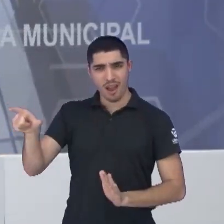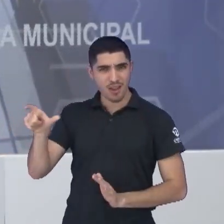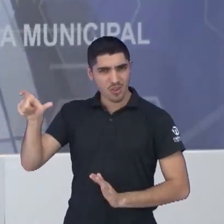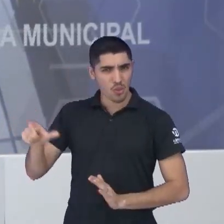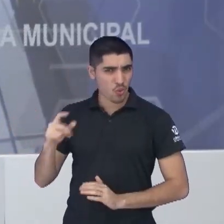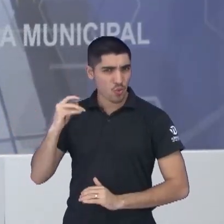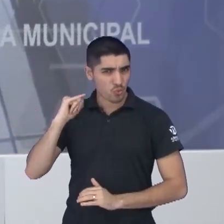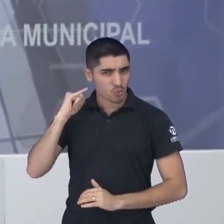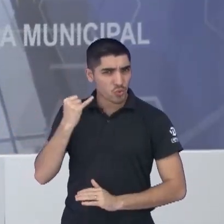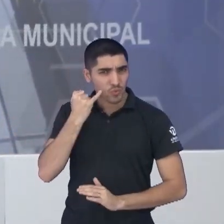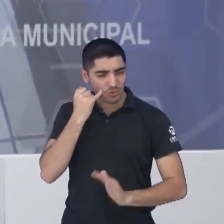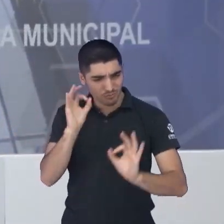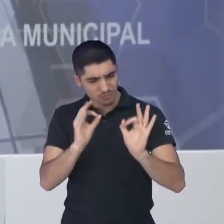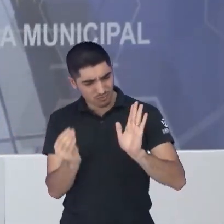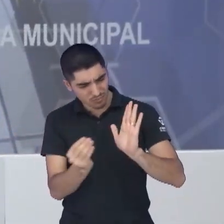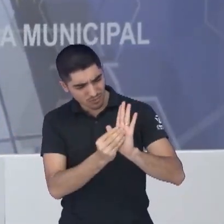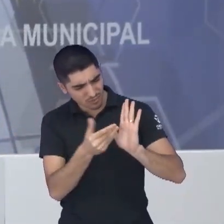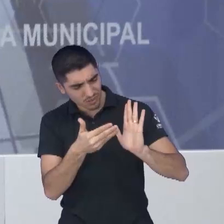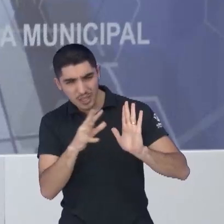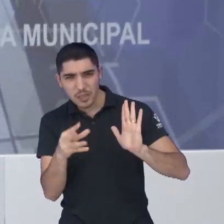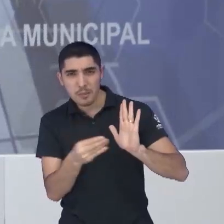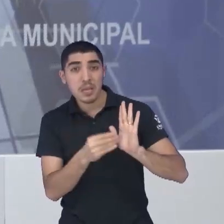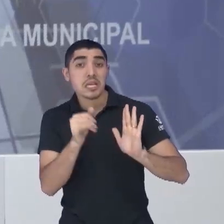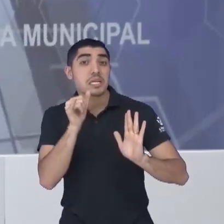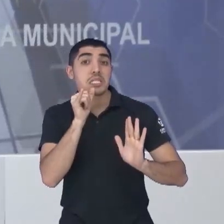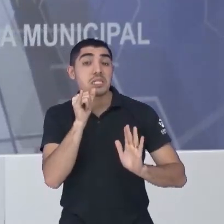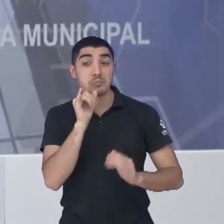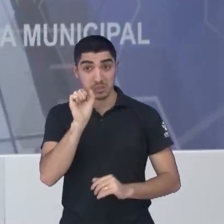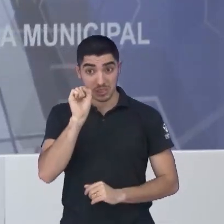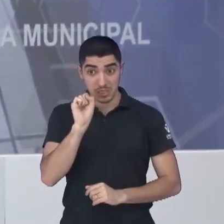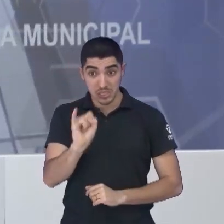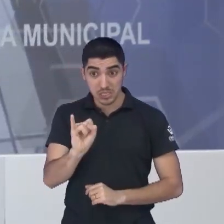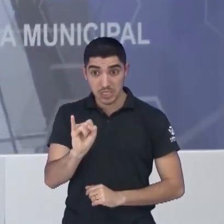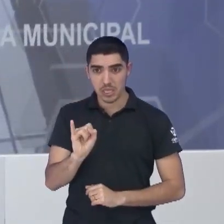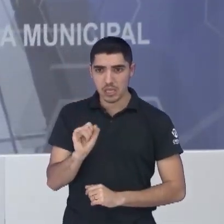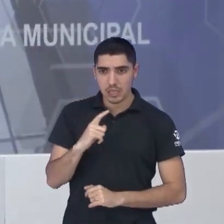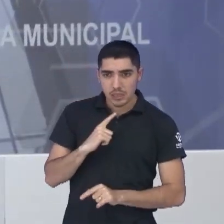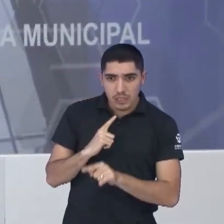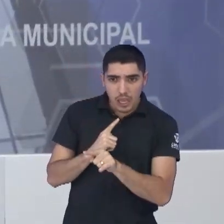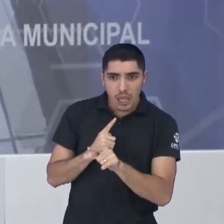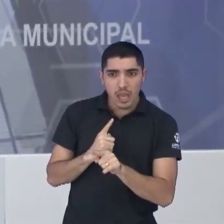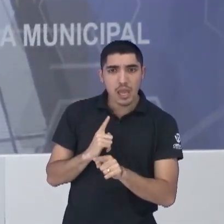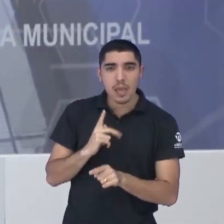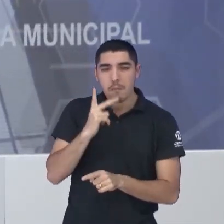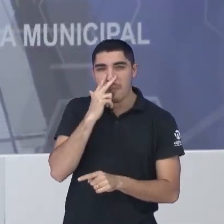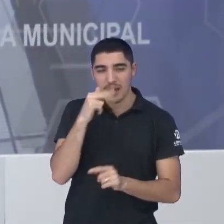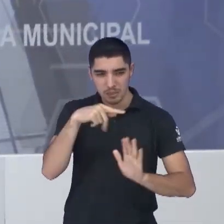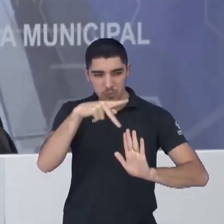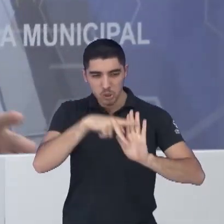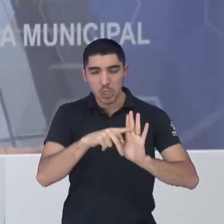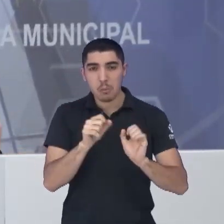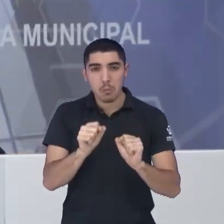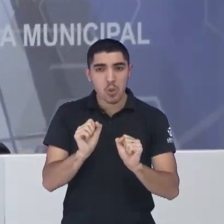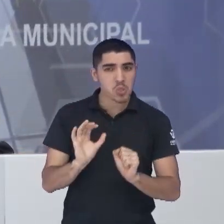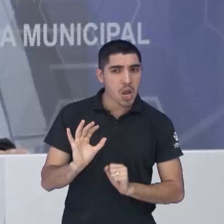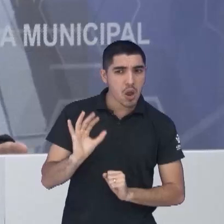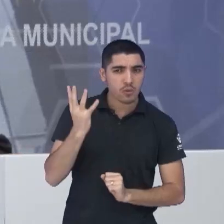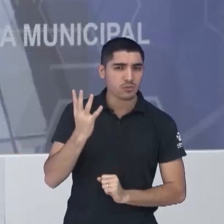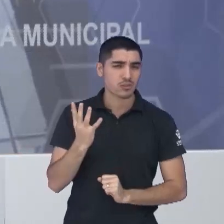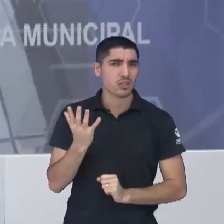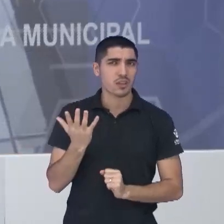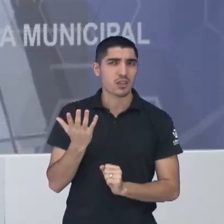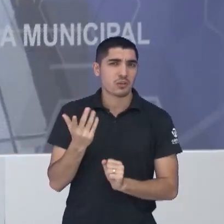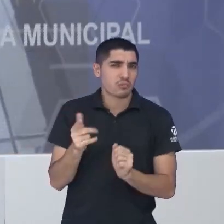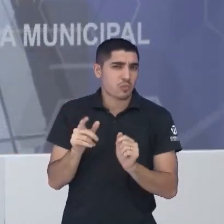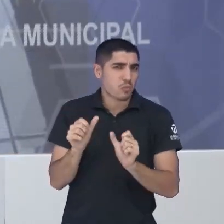preocupação legítima, que é se houvesse vício de iniciativa nesse projeto. Afinal, há algum entendimento